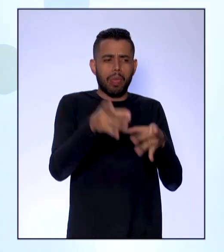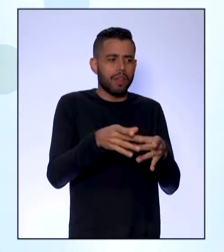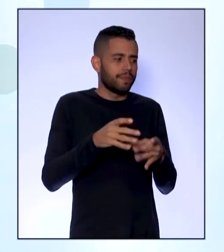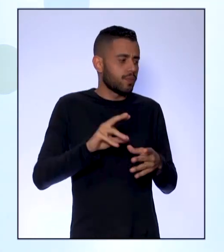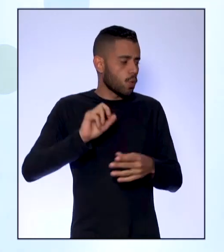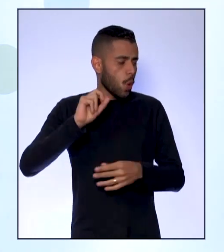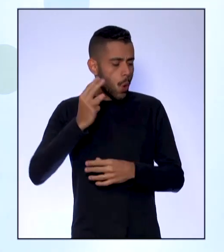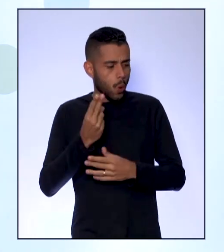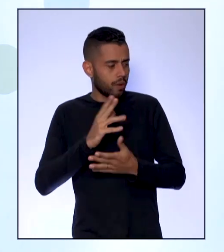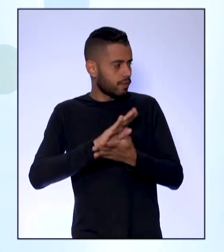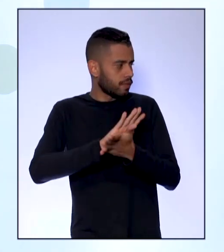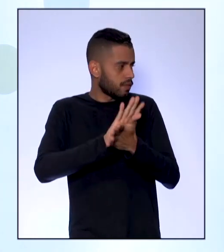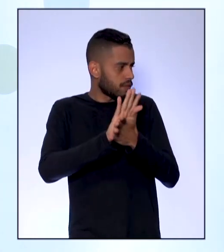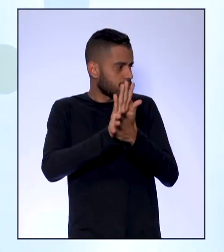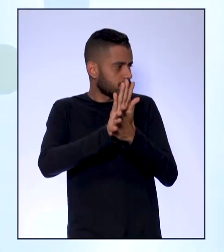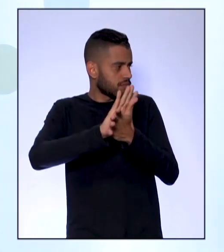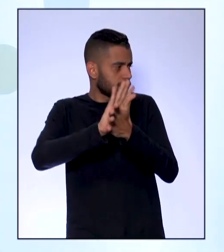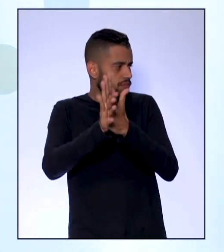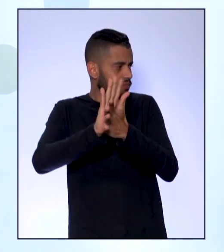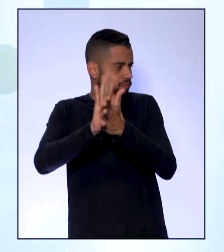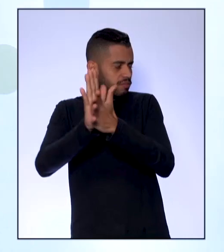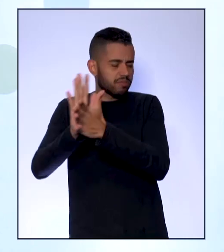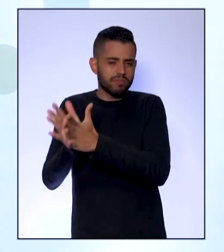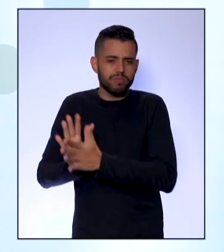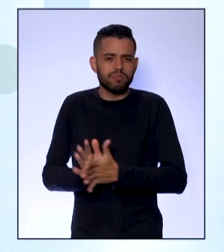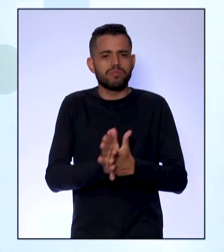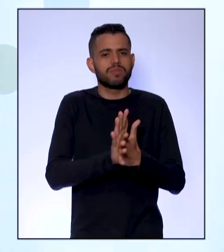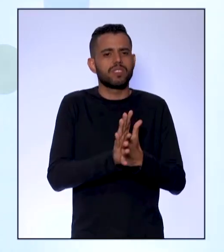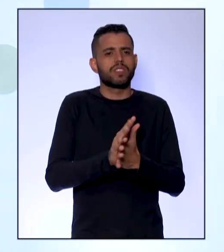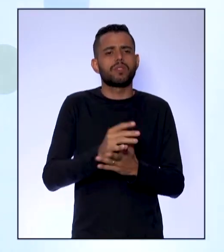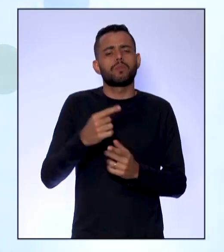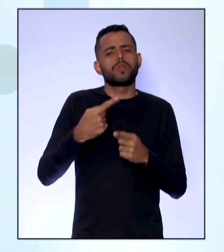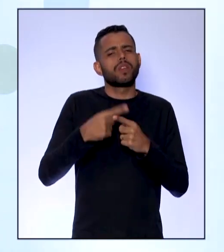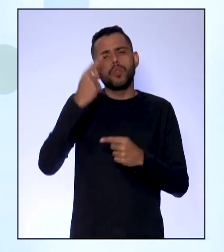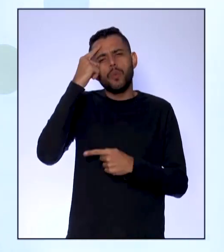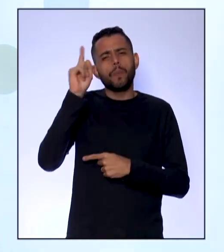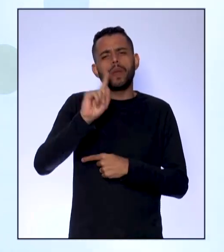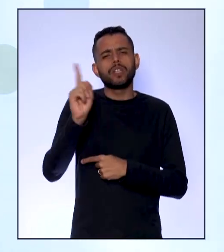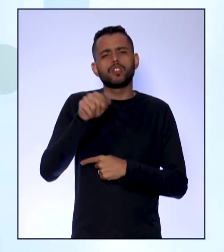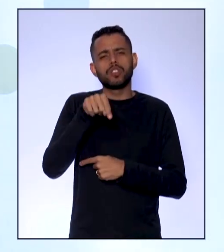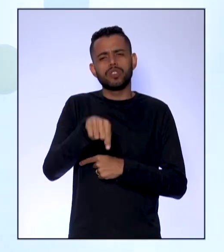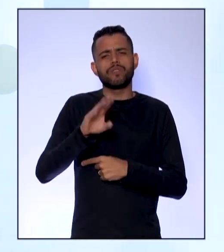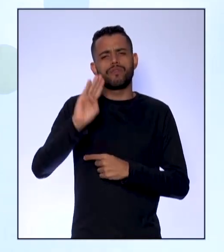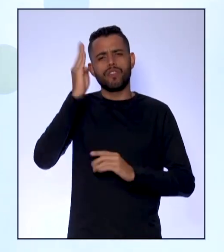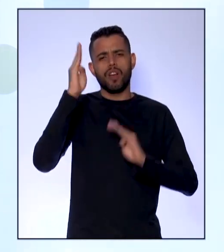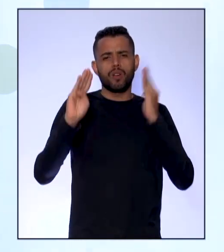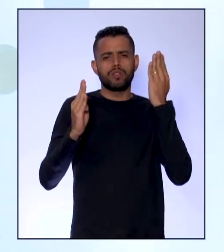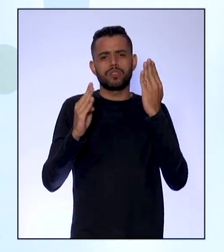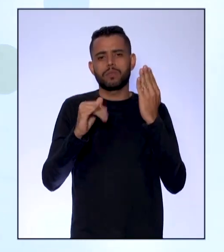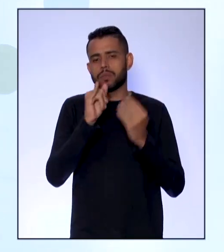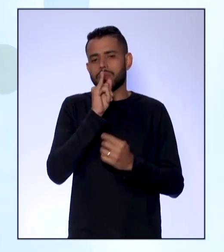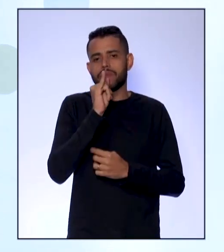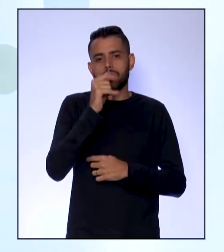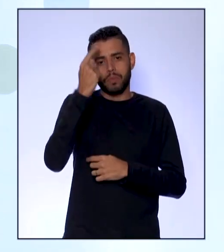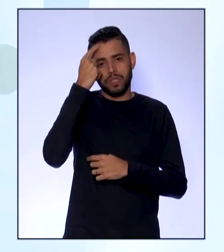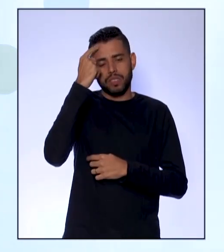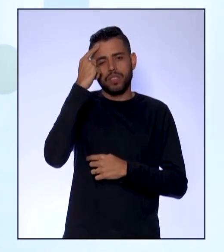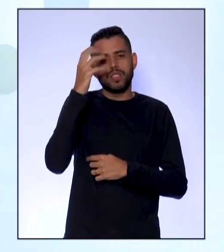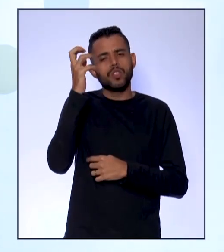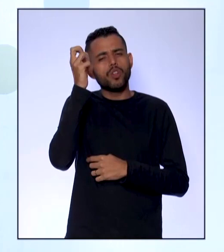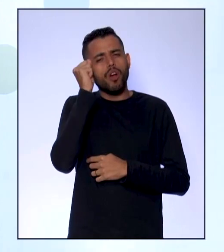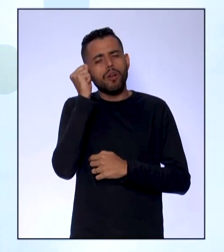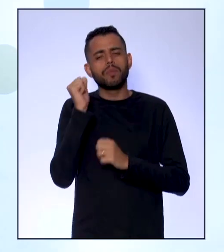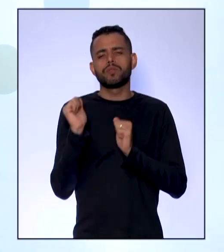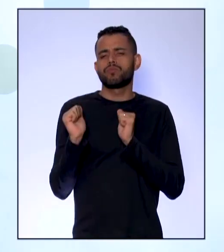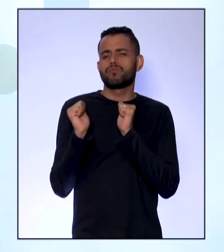maus tratos na época, porque não pensou que isso podia ser uma fake news e falou, meu Deus, meu gato dorme aqui comigo, aqui, ó, colado na